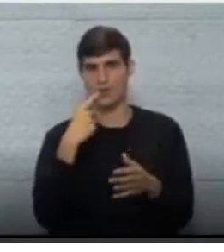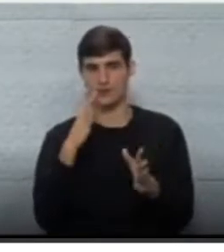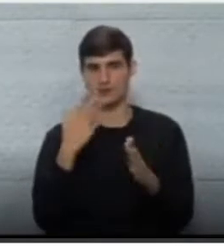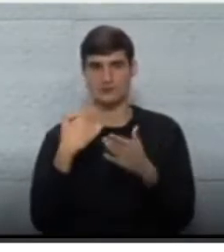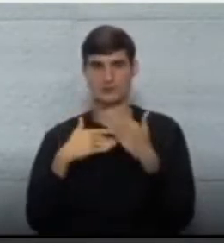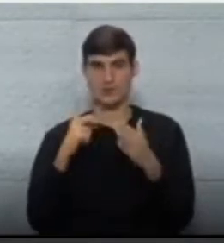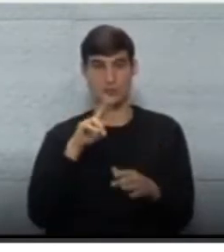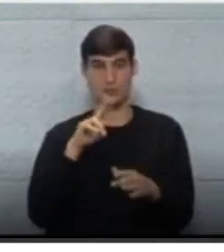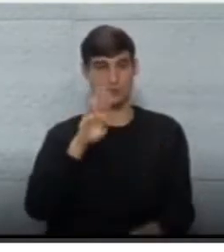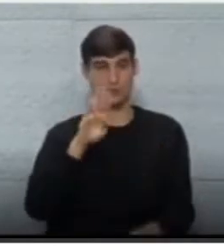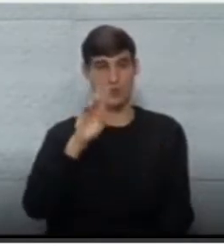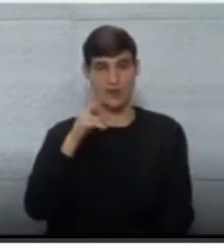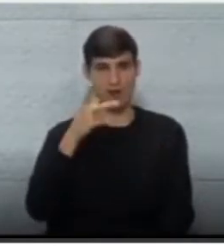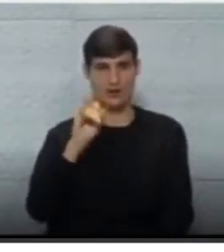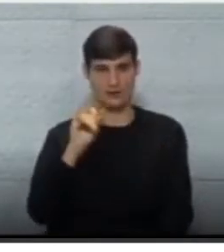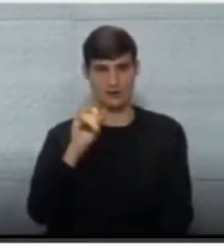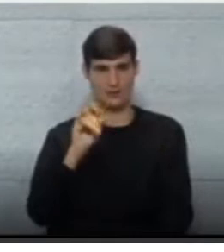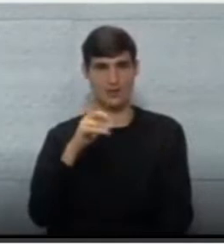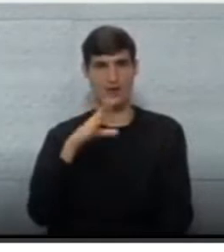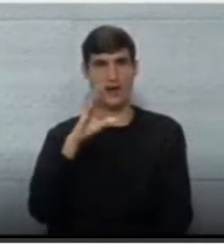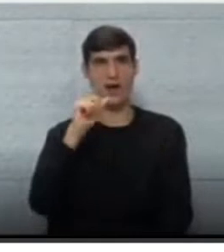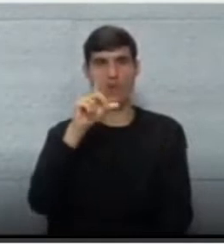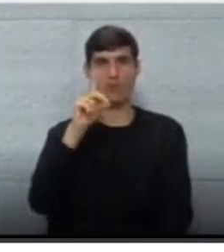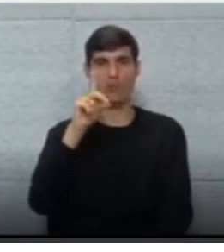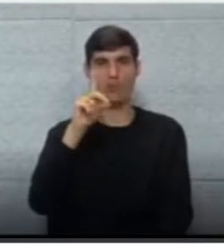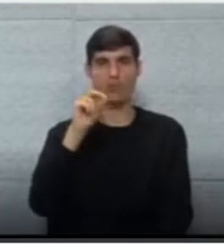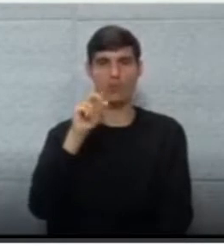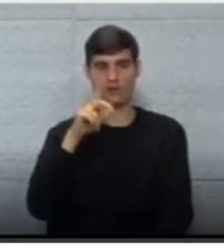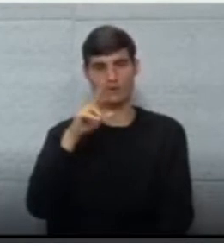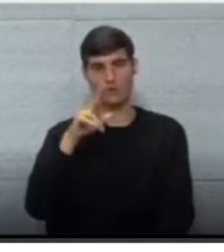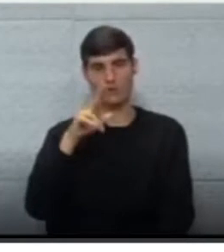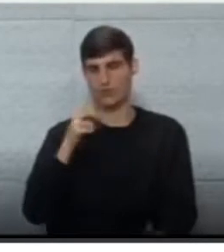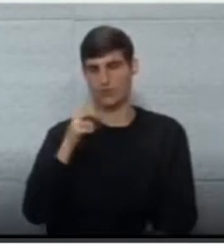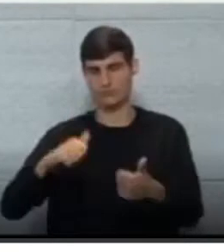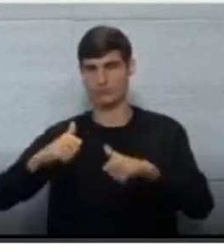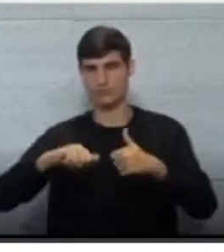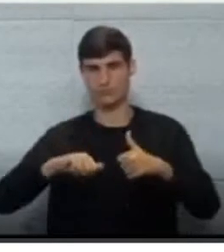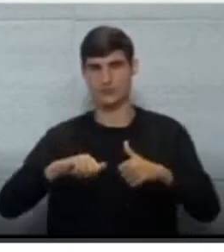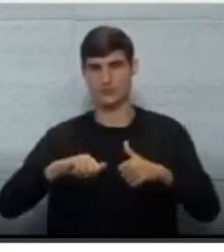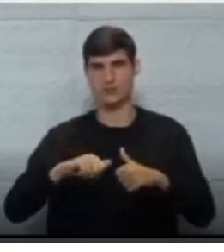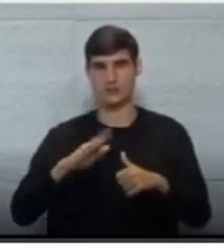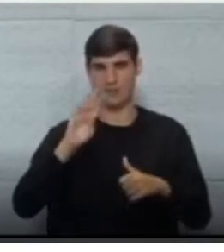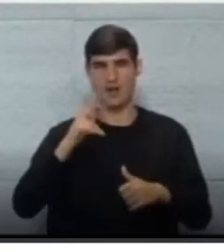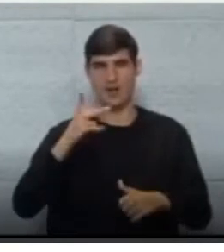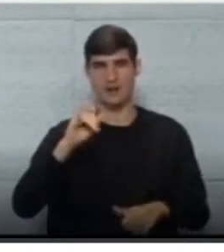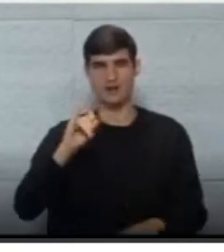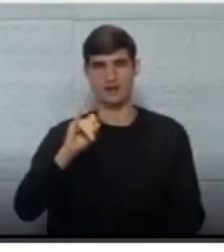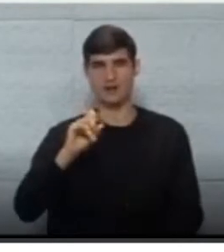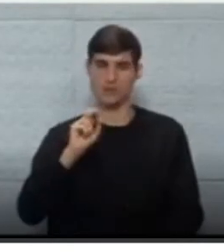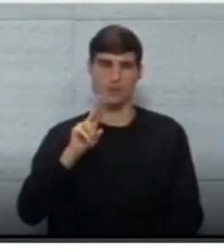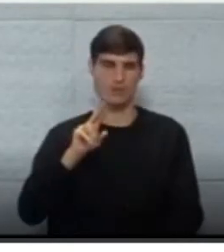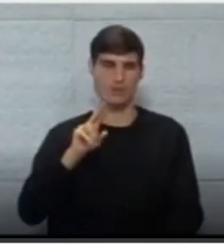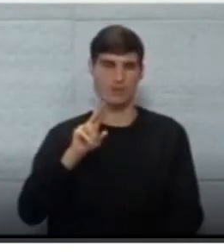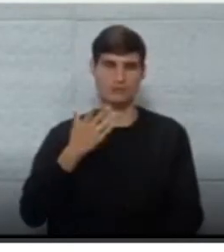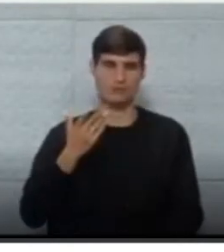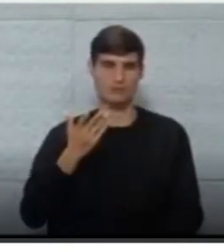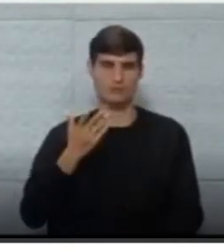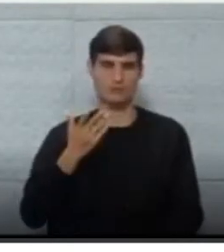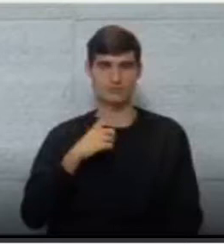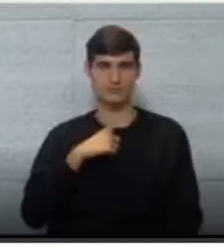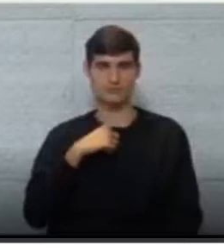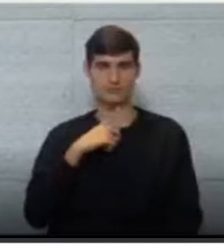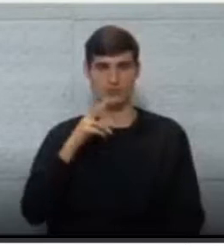em caldo BHI. Então, caldo, quando a gente diz caldo, é um meio líquido, que é o BHI, ou